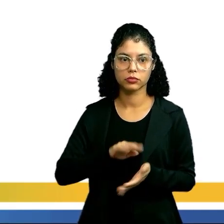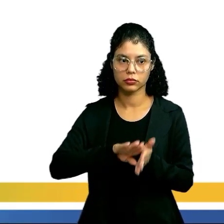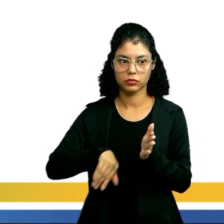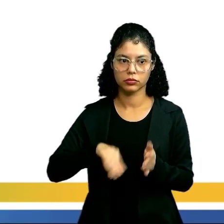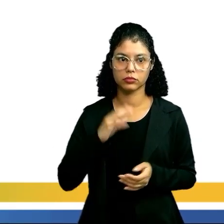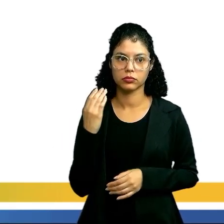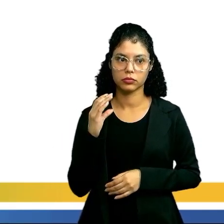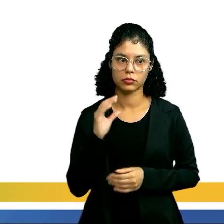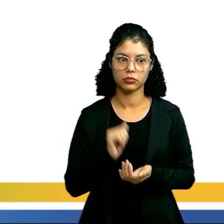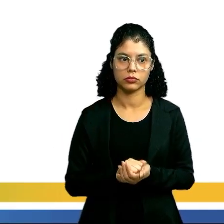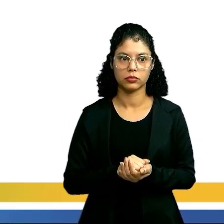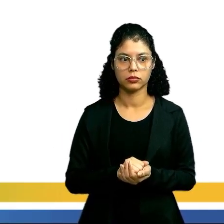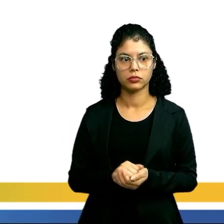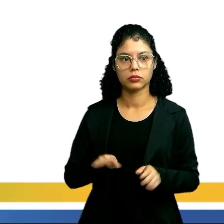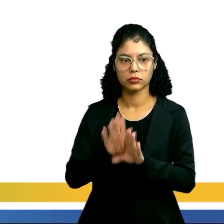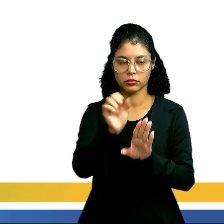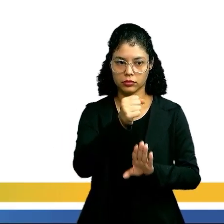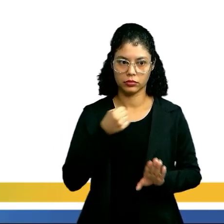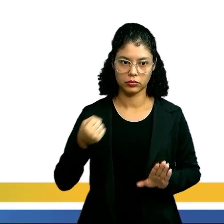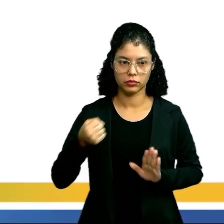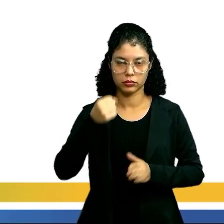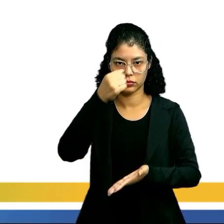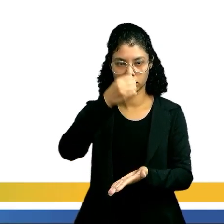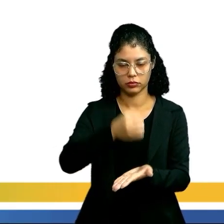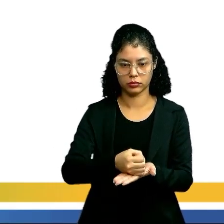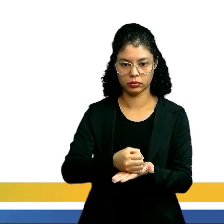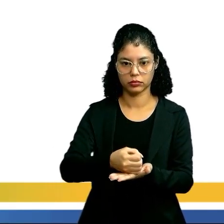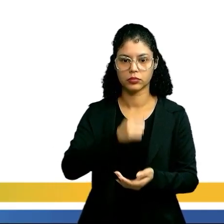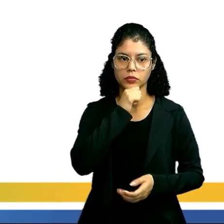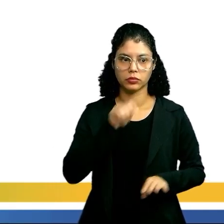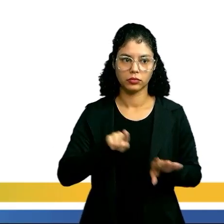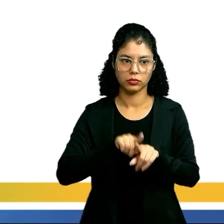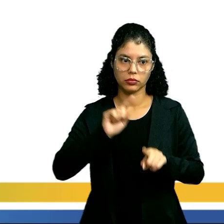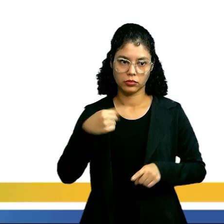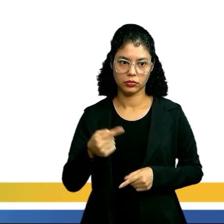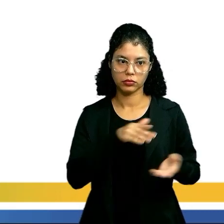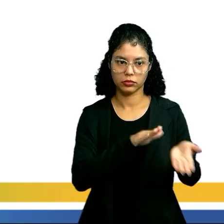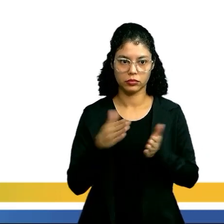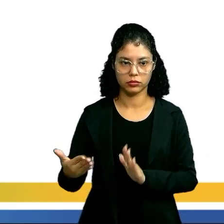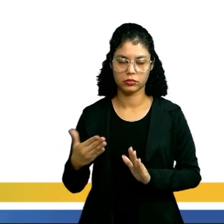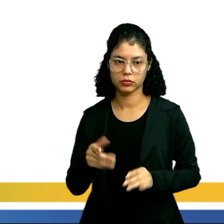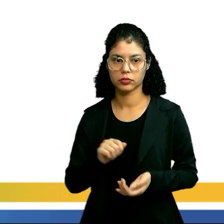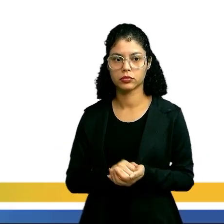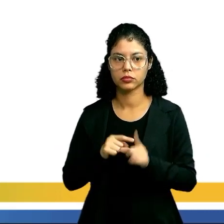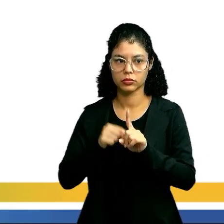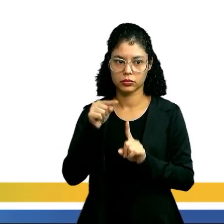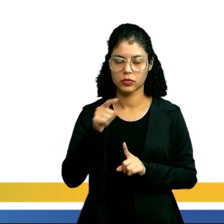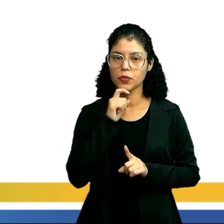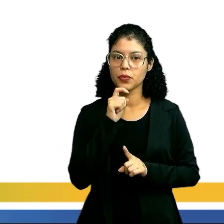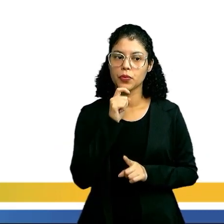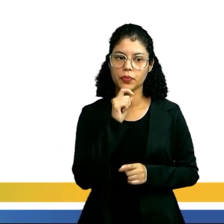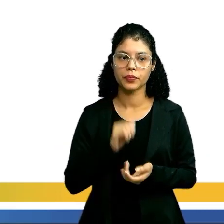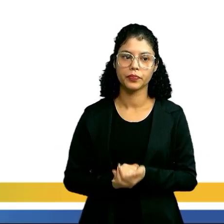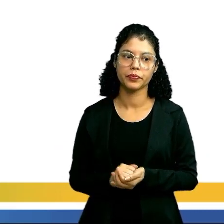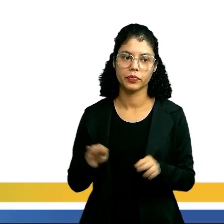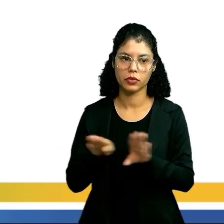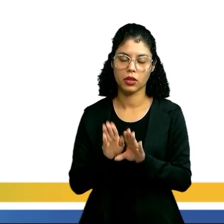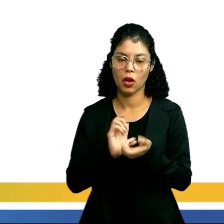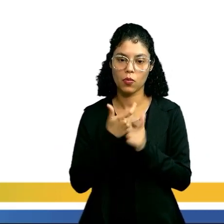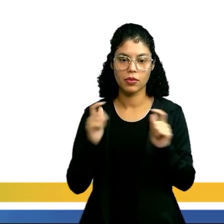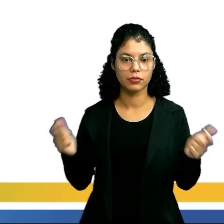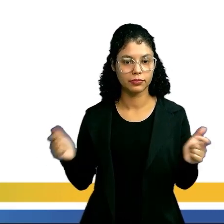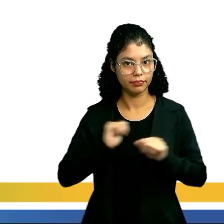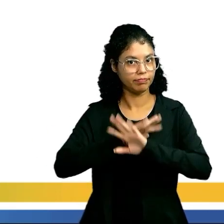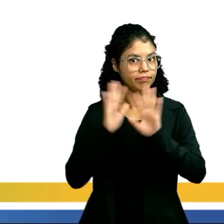Bruna retirou um refrigerante da geladeira e colocou-a sobre a mesa. A partir desse momento, a temperatura do refrigerante começou a